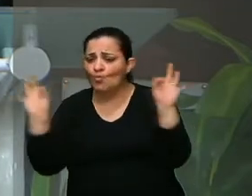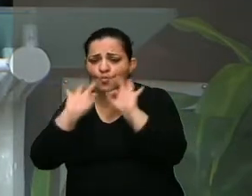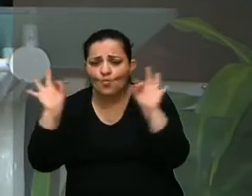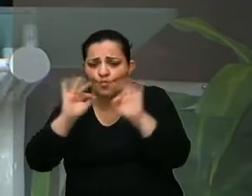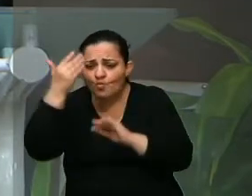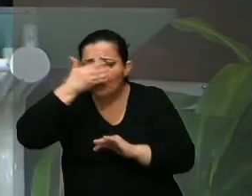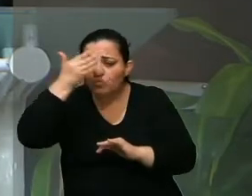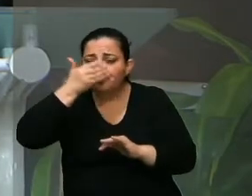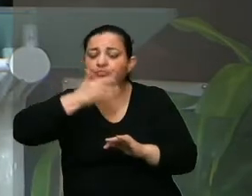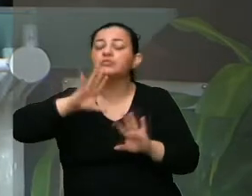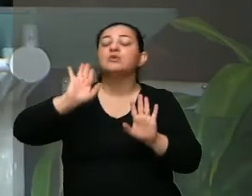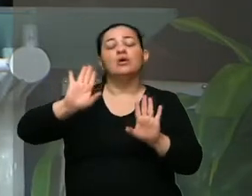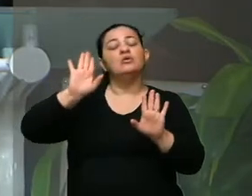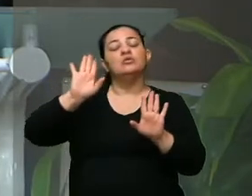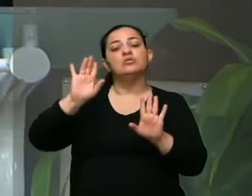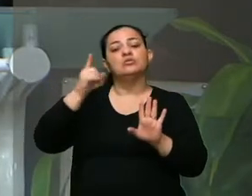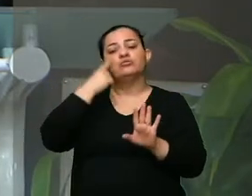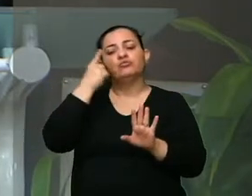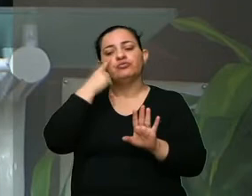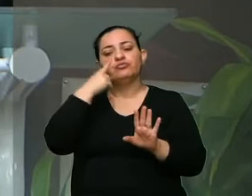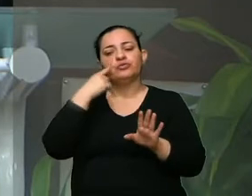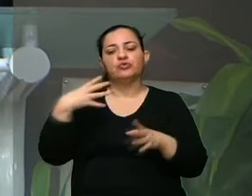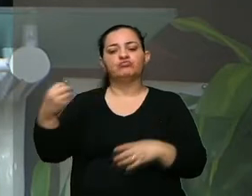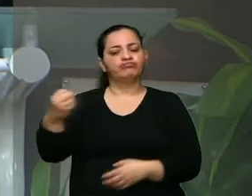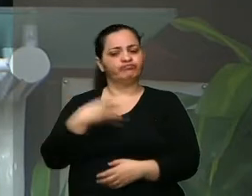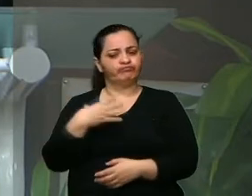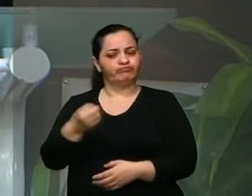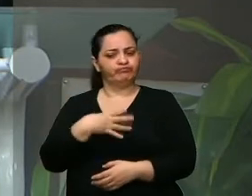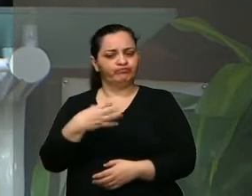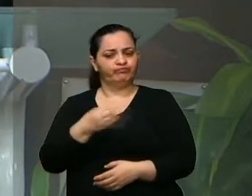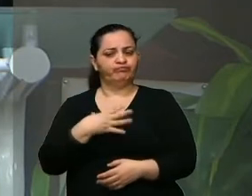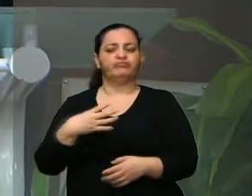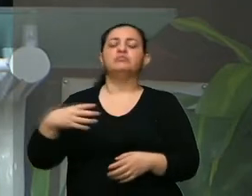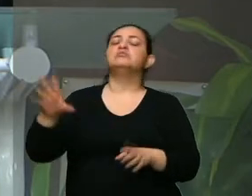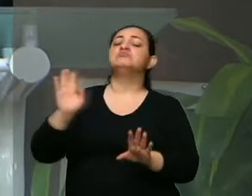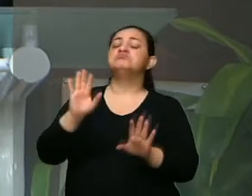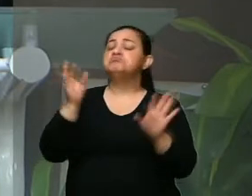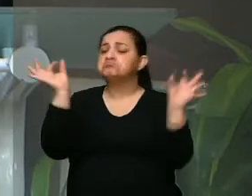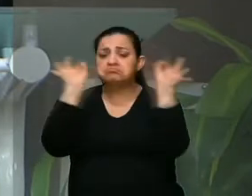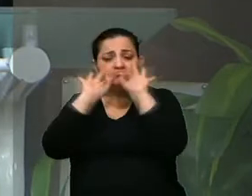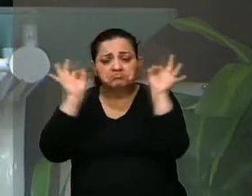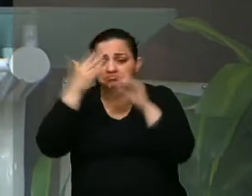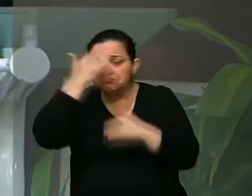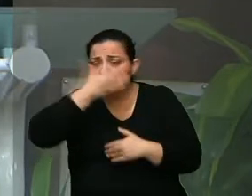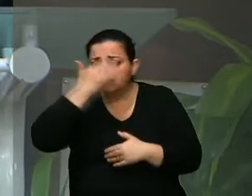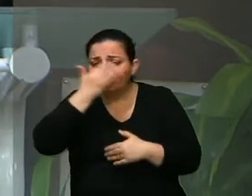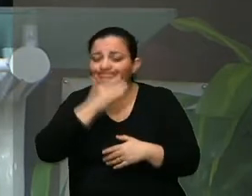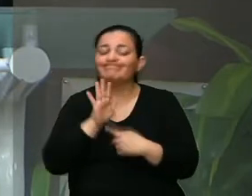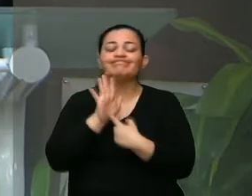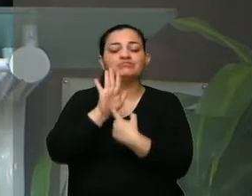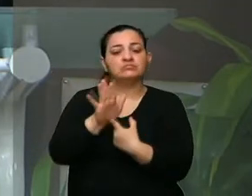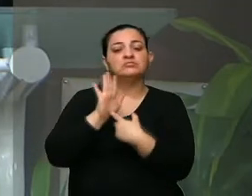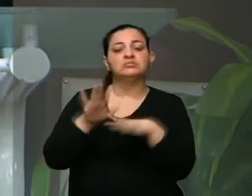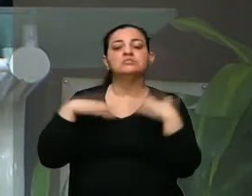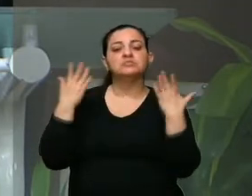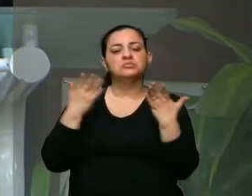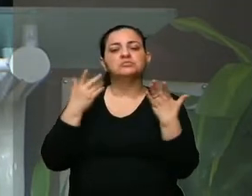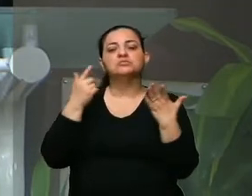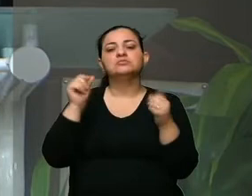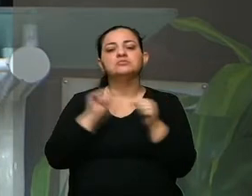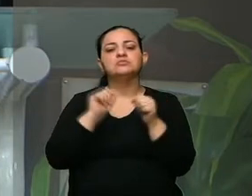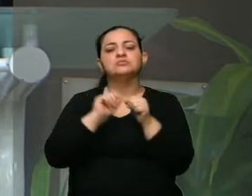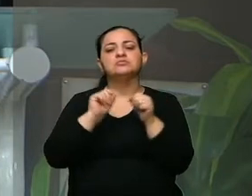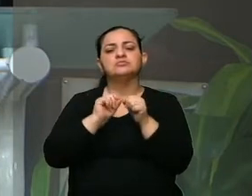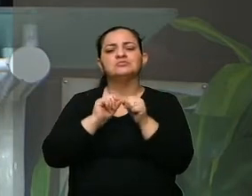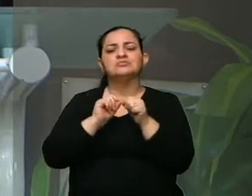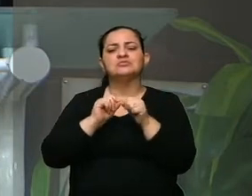a ele diz vão ver vão tirar um raio-x tirou x não viu na não viu nada aí ele vai fazer umas